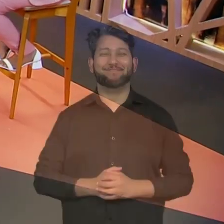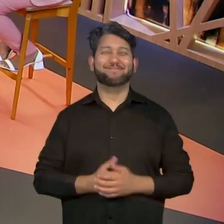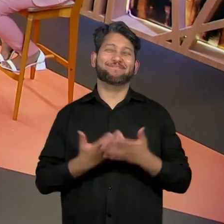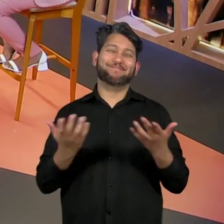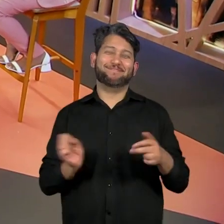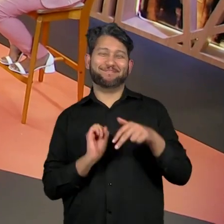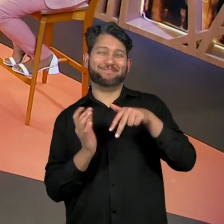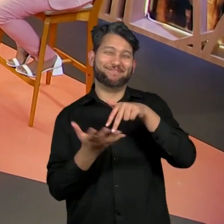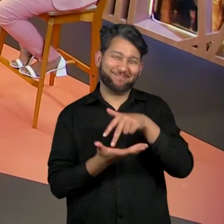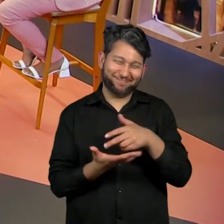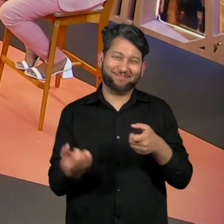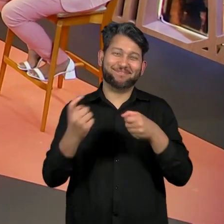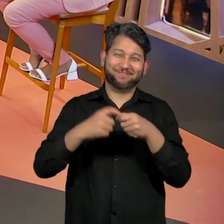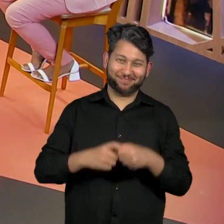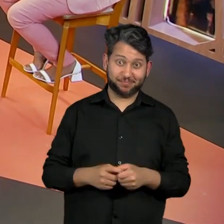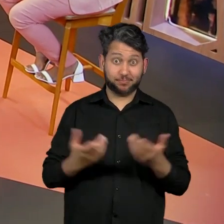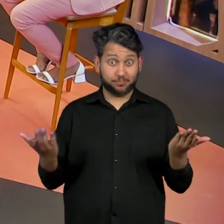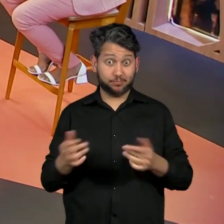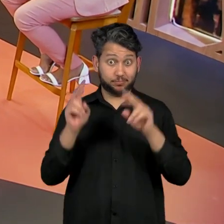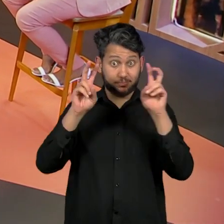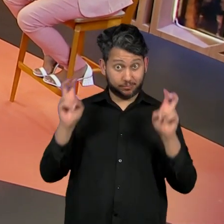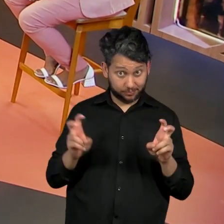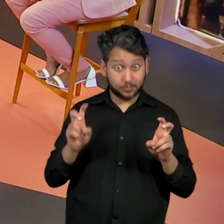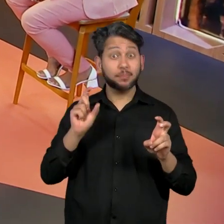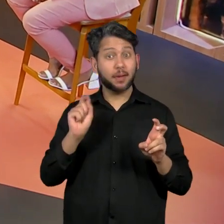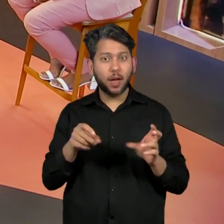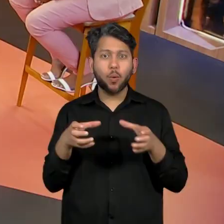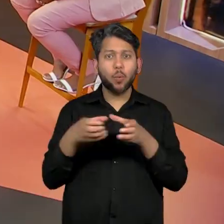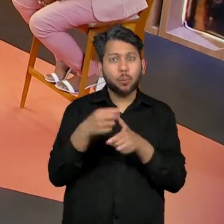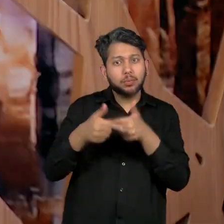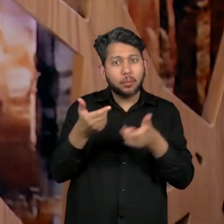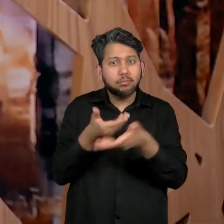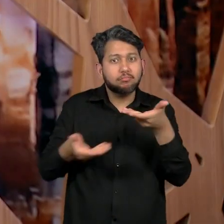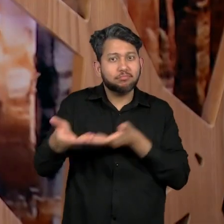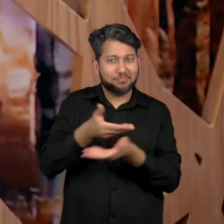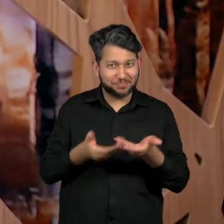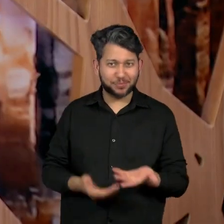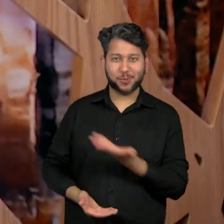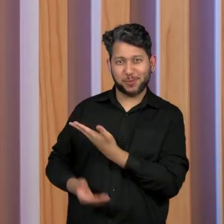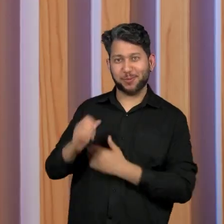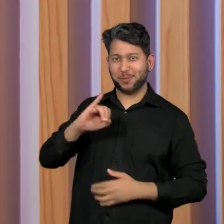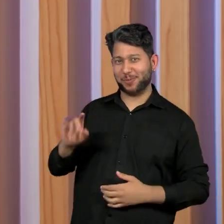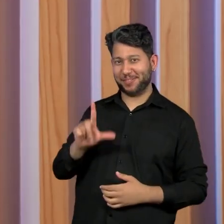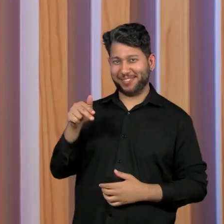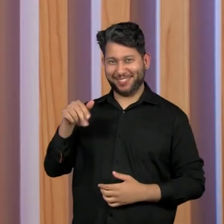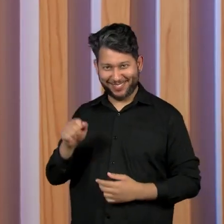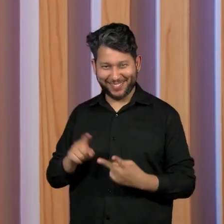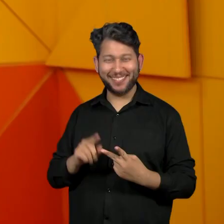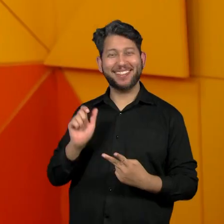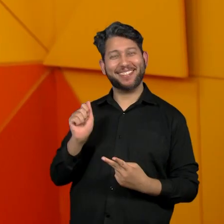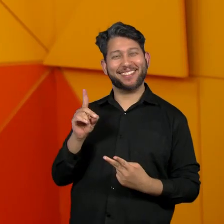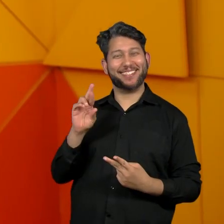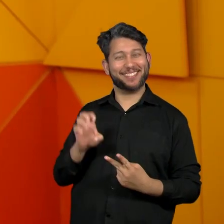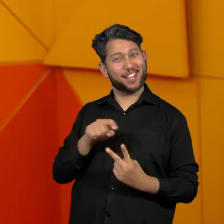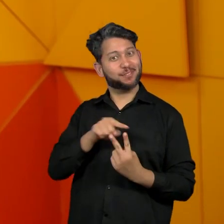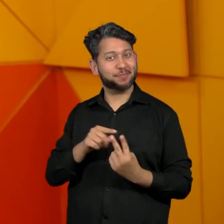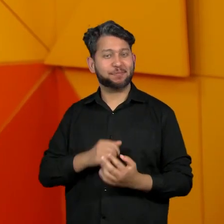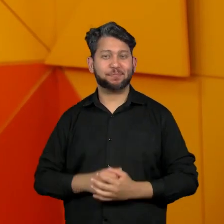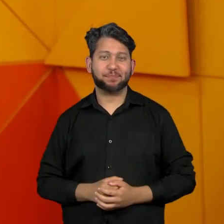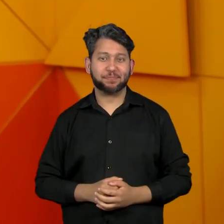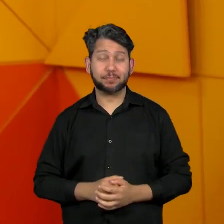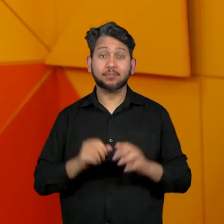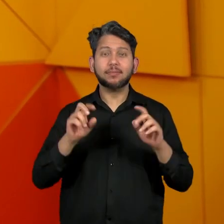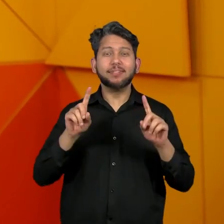Estação Livre de volta, hoje estamos falando de cooperativismo e eu recebo aqui Juliana Oliveira e André Broni. Reciclar